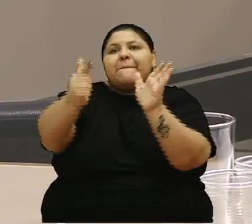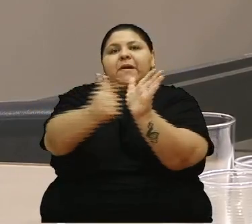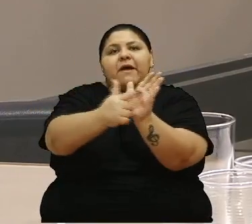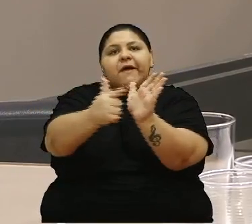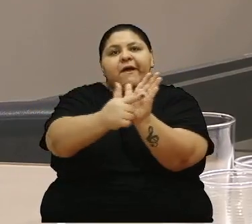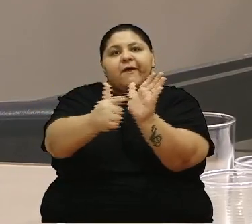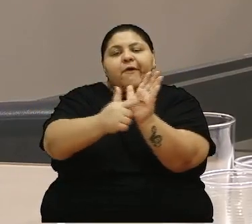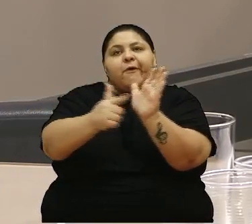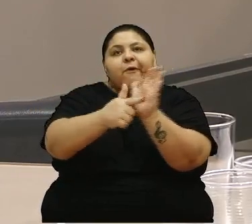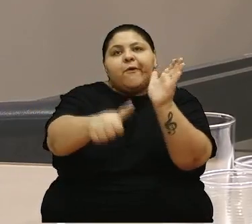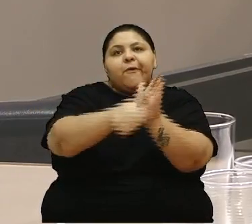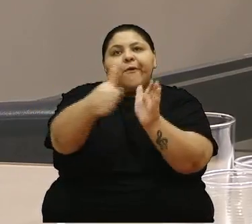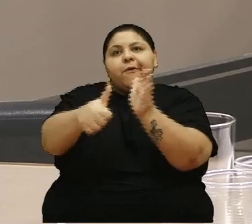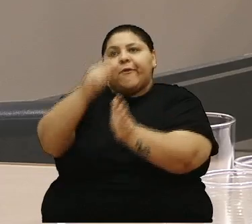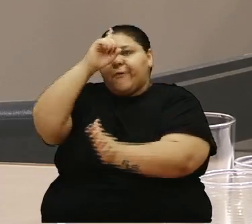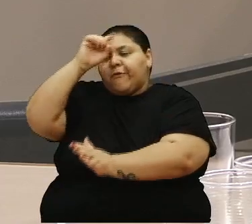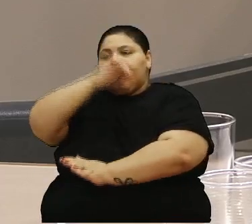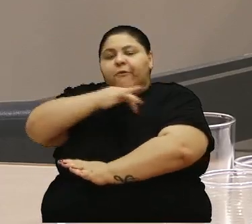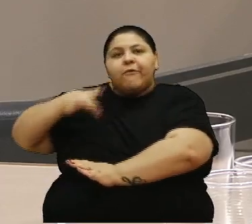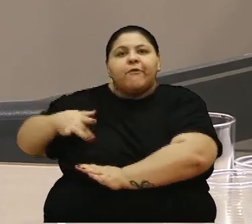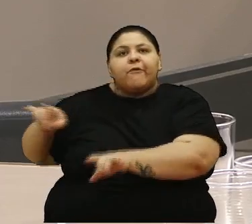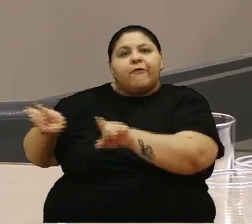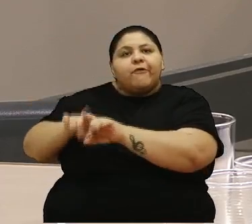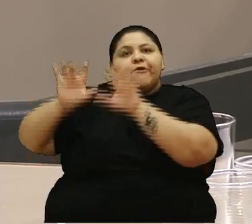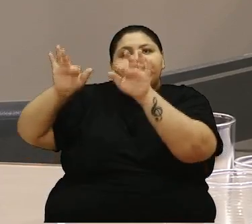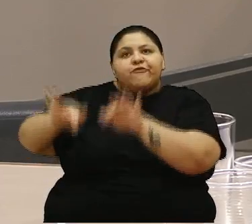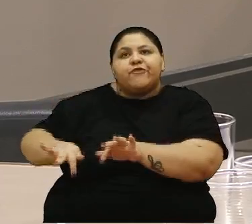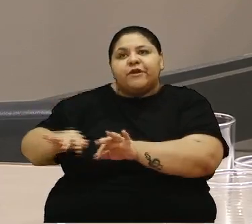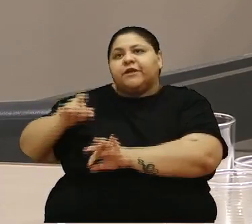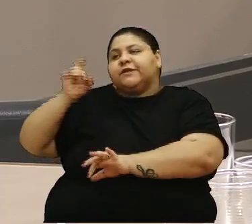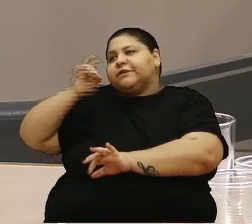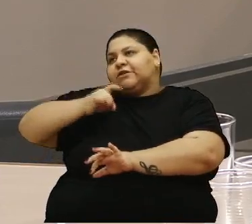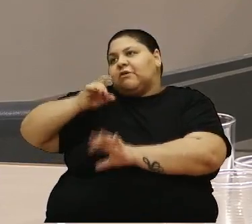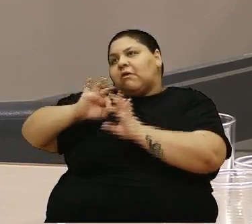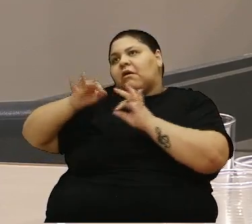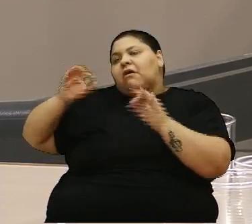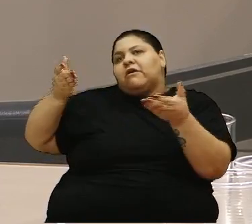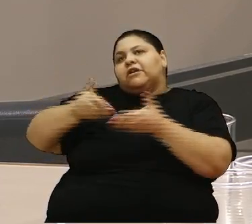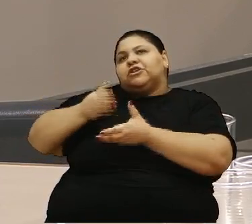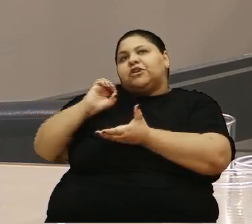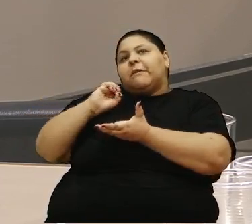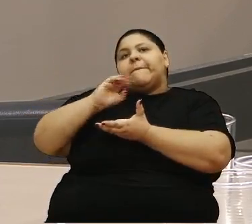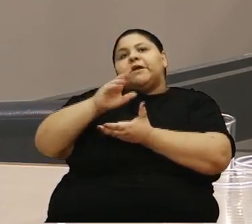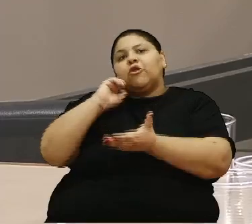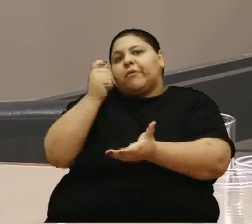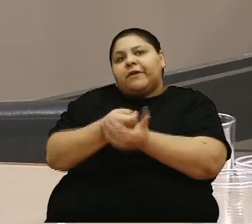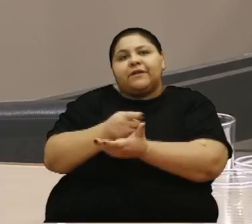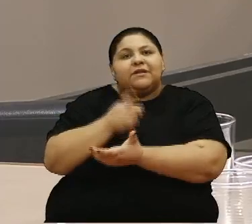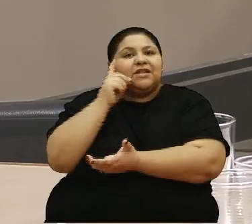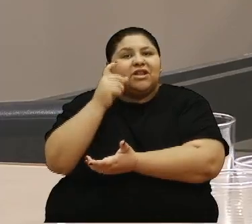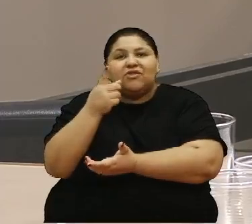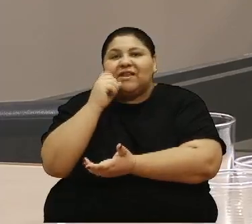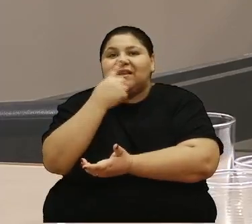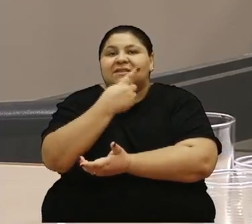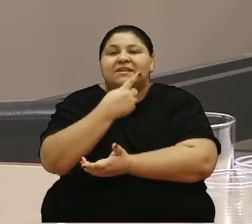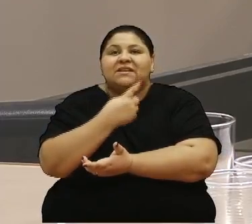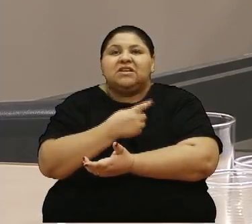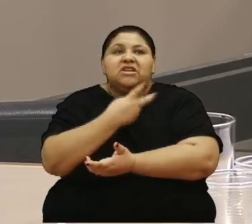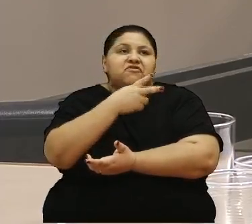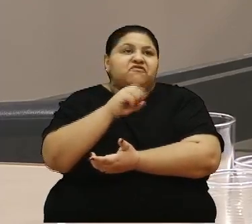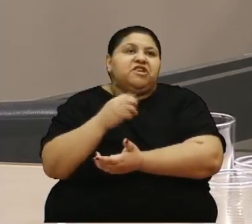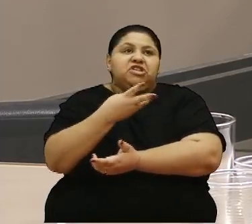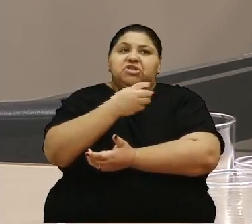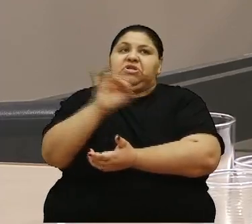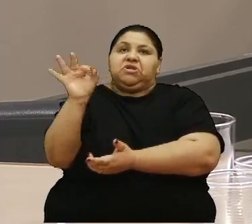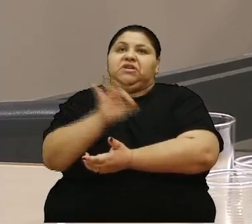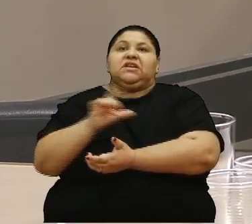estar viabilizando lá no Hospital Saúde e estar acabando com essa novela de uma vez. Mas já manda mais do que é obrigado a mandar, não interessa quantos por cento, se é 20, se é